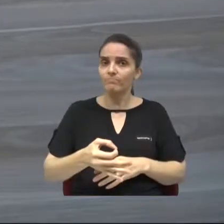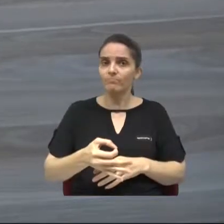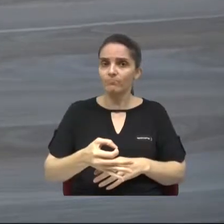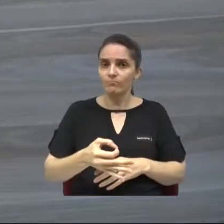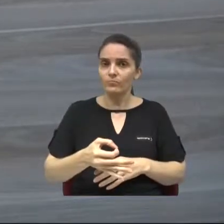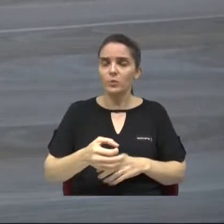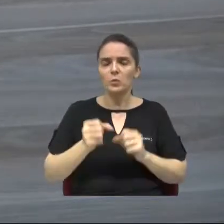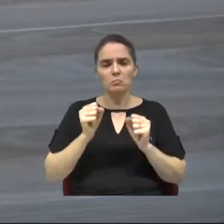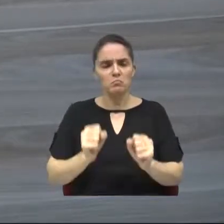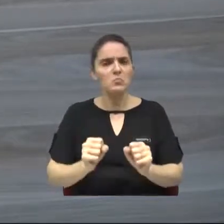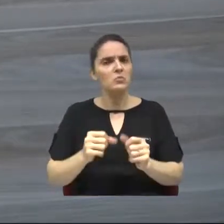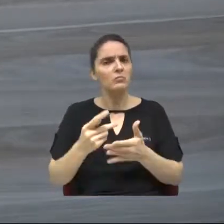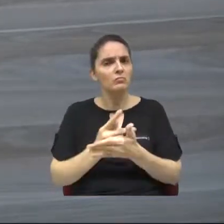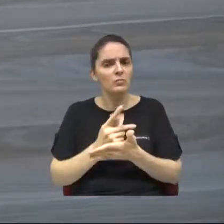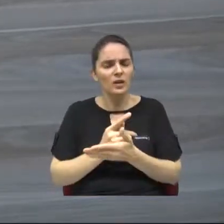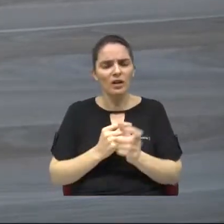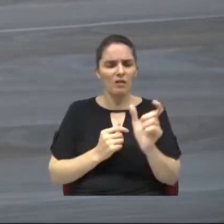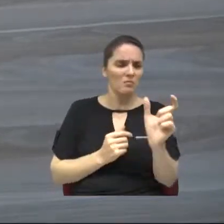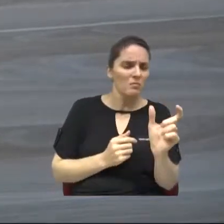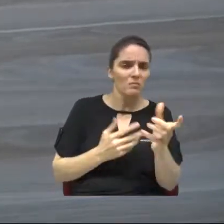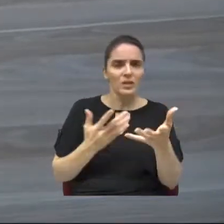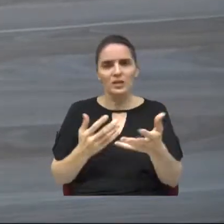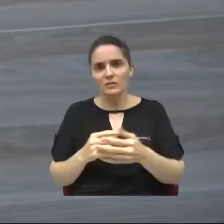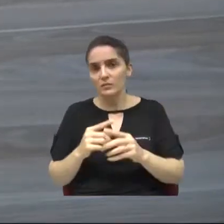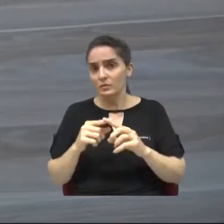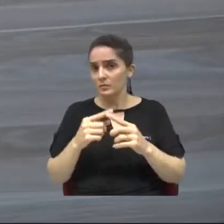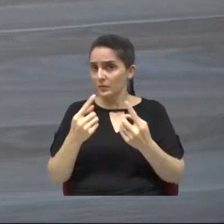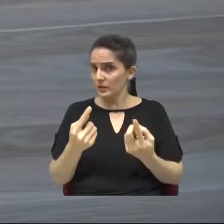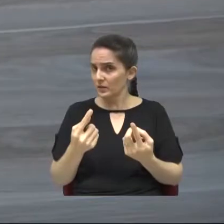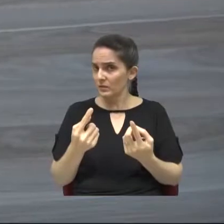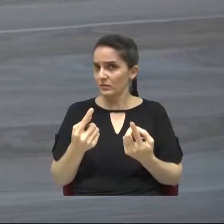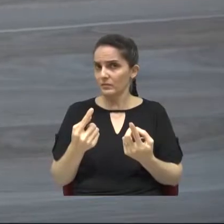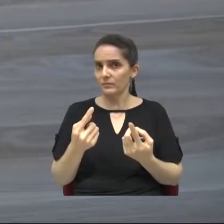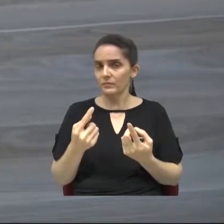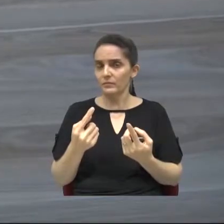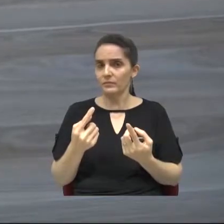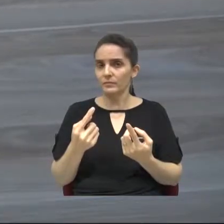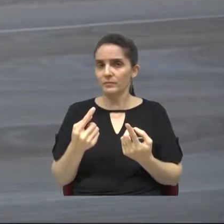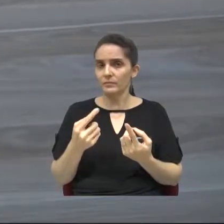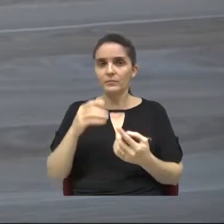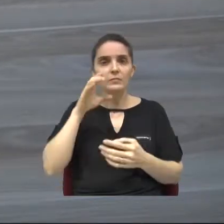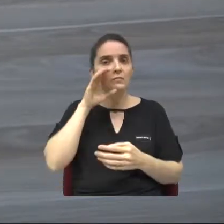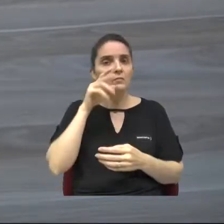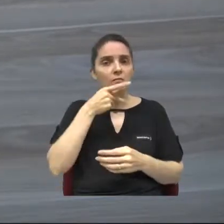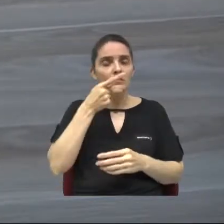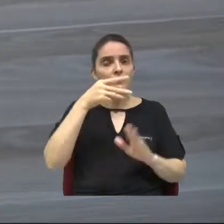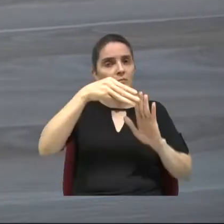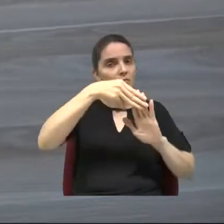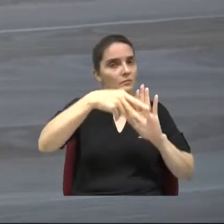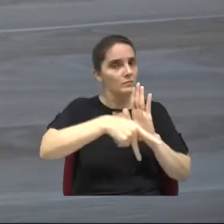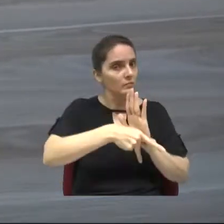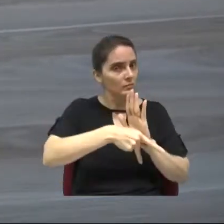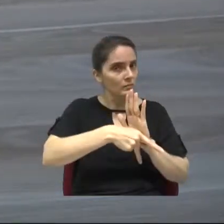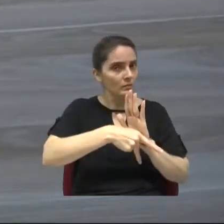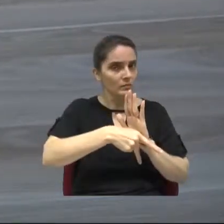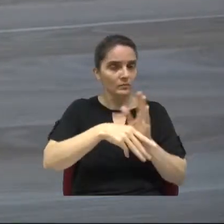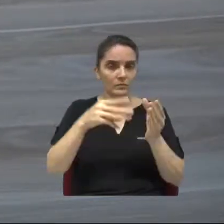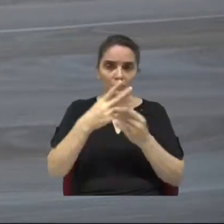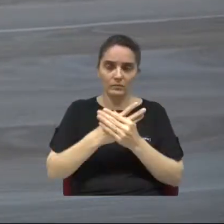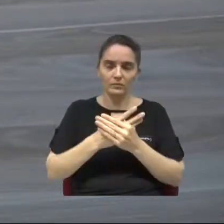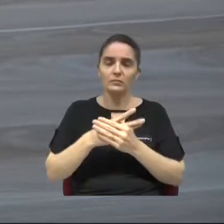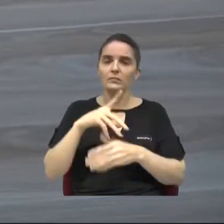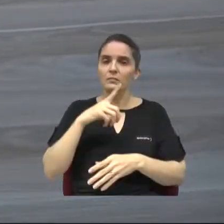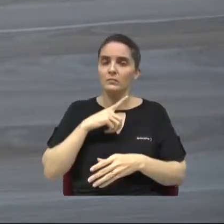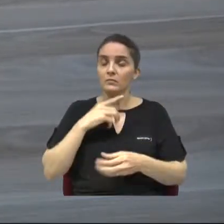Pode ter errado, talvez, numa palavra, mas quem sou eu? Tem o Ministério Público, essa casa tem aqui formas de